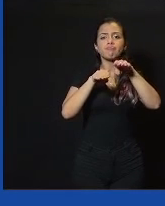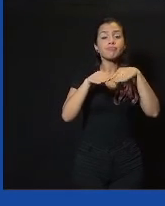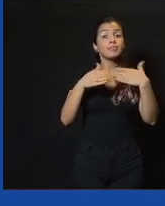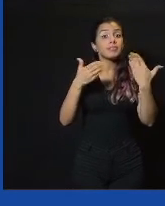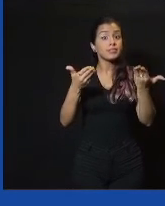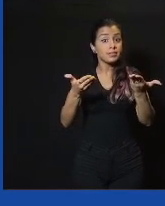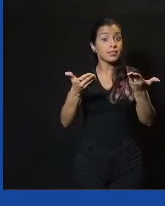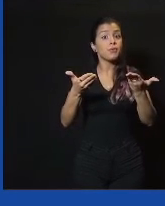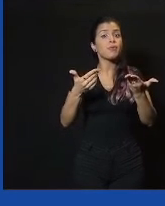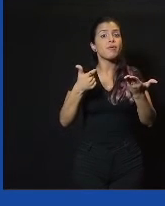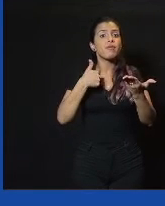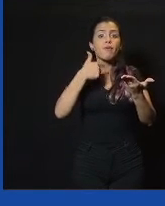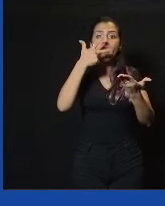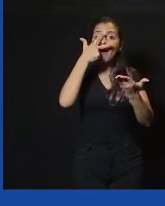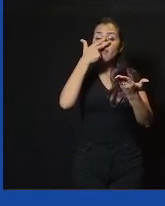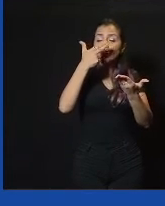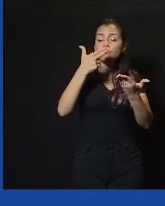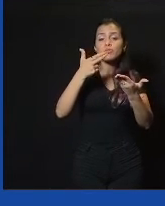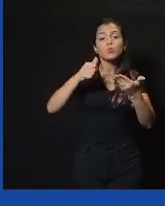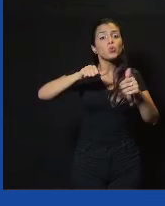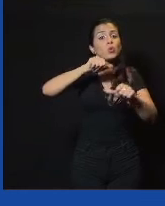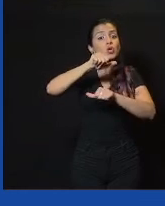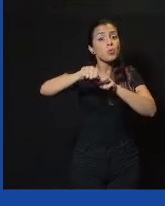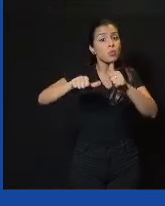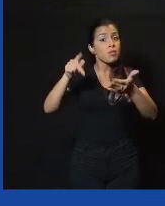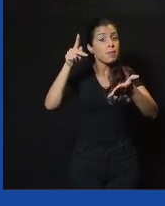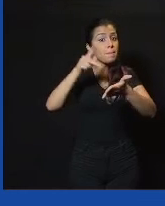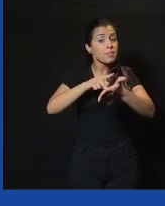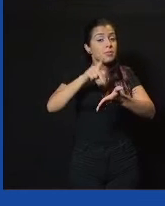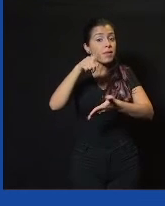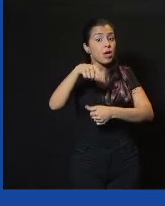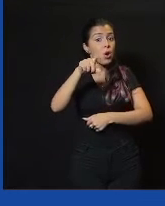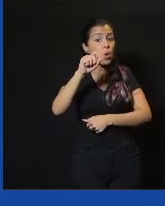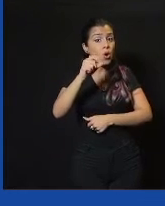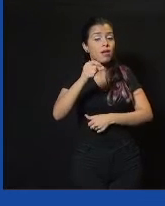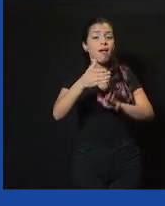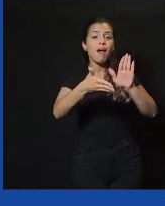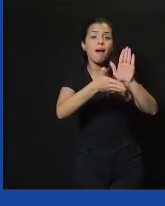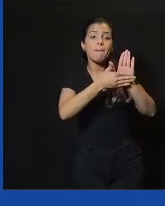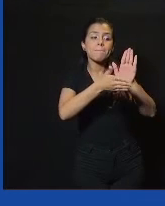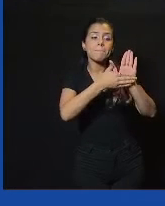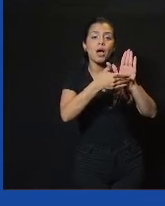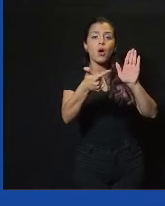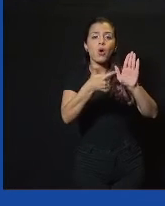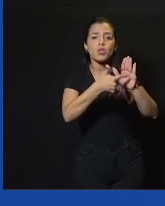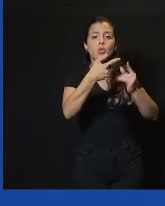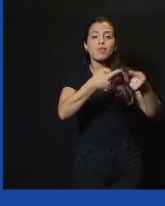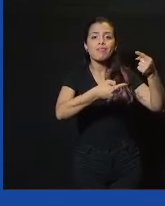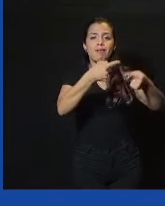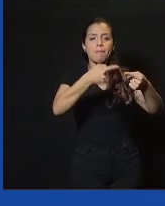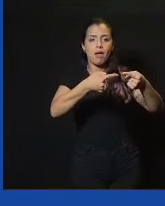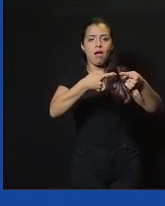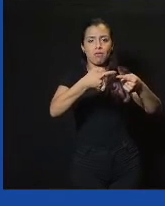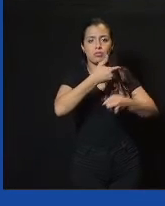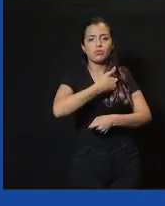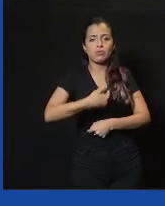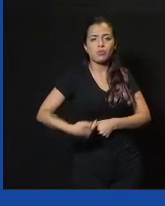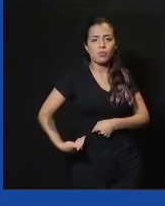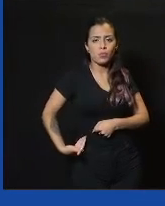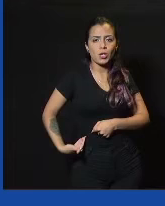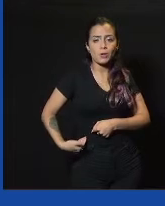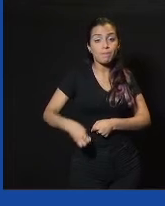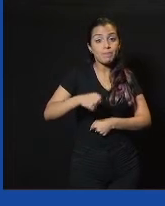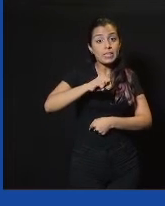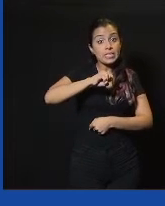que o que muda é a pauta do debate público. Se isso vai se